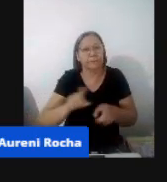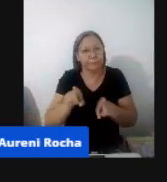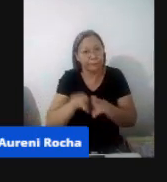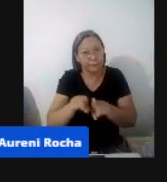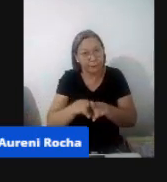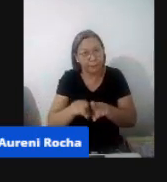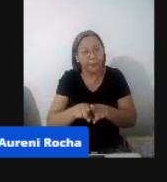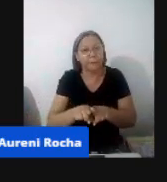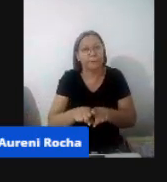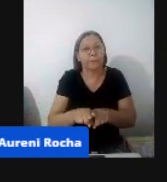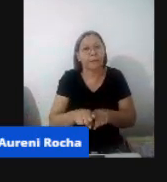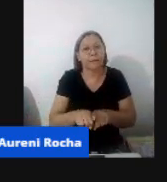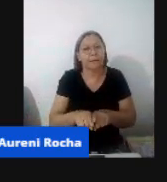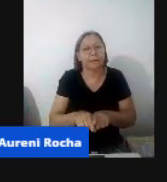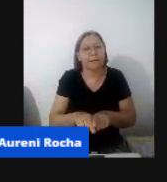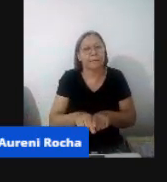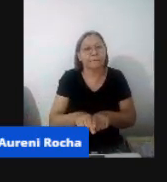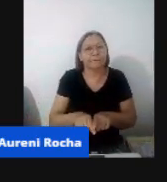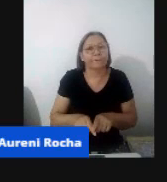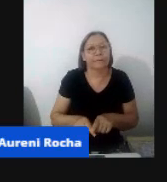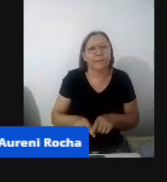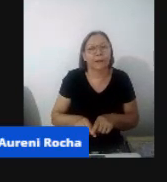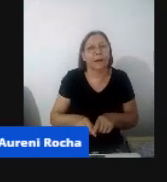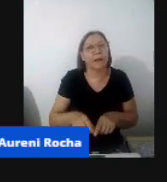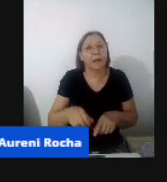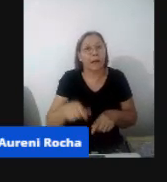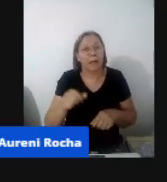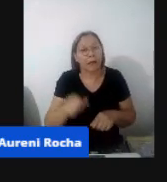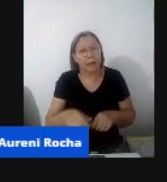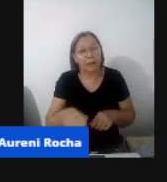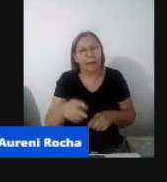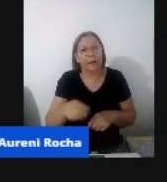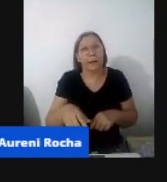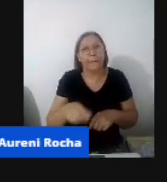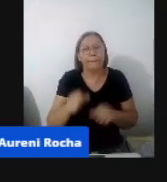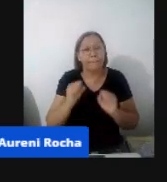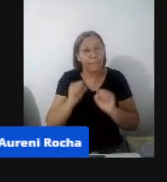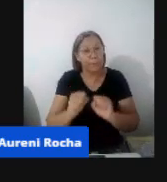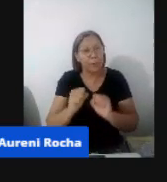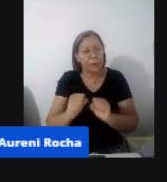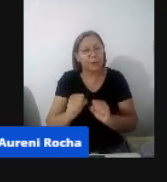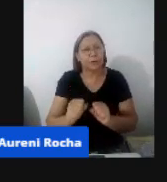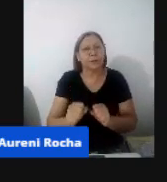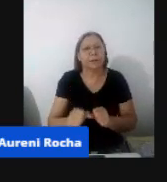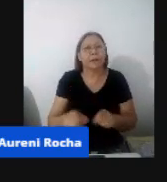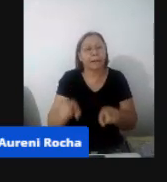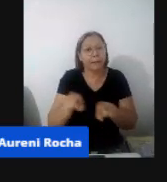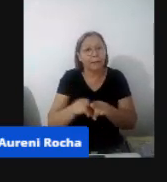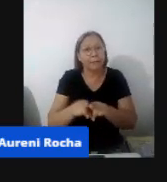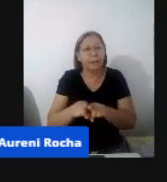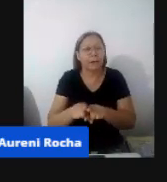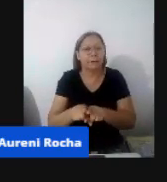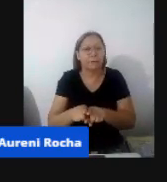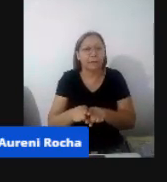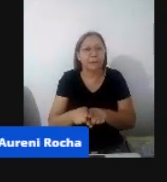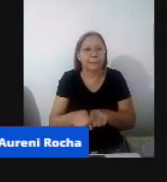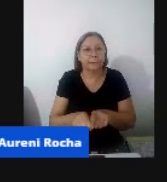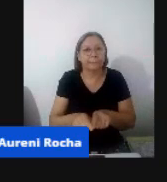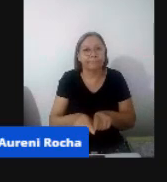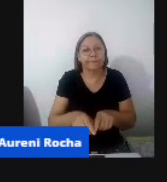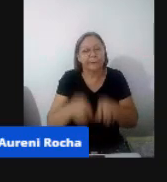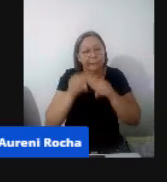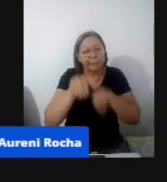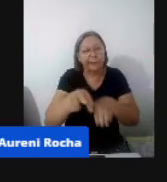pode comprometer não só a aprendizagem do aluno, mas também pode desqualificar a educação na sua